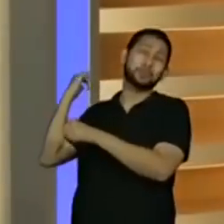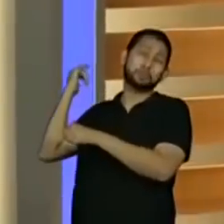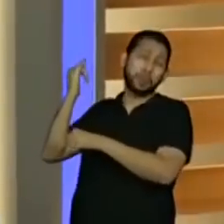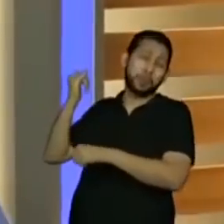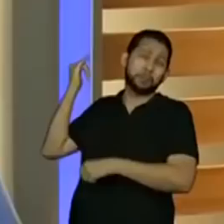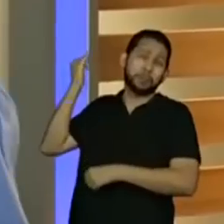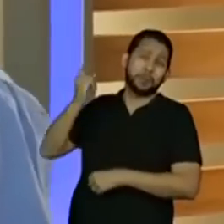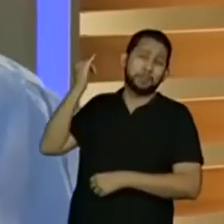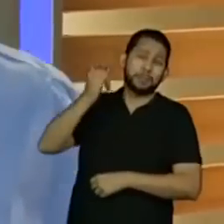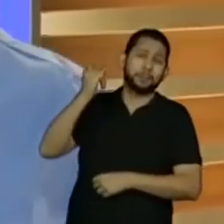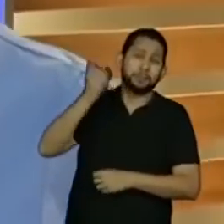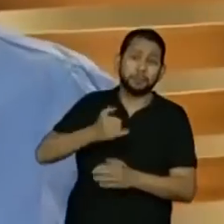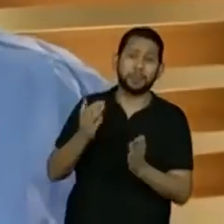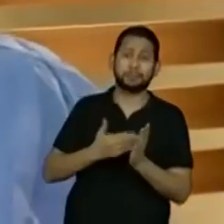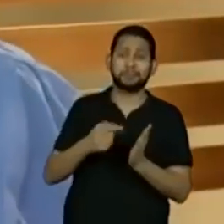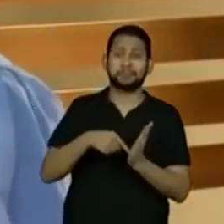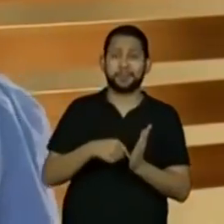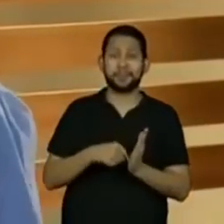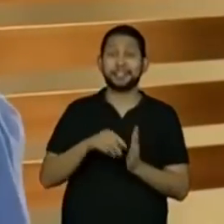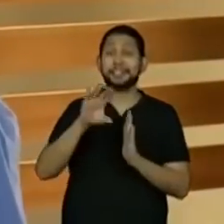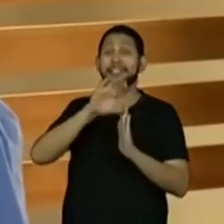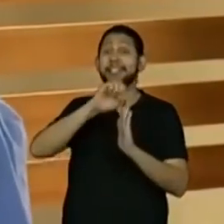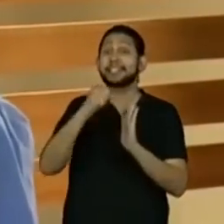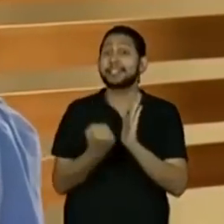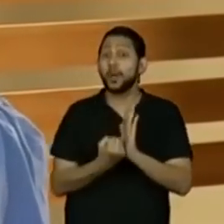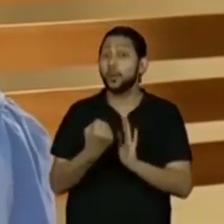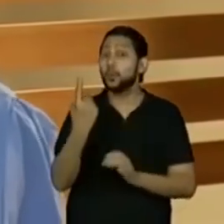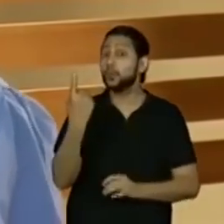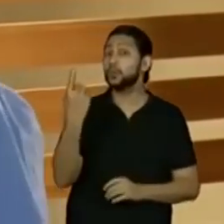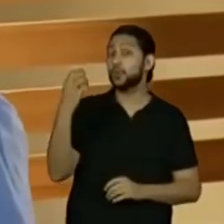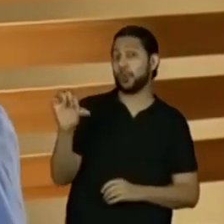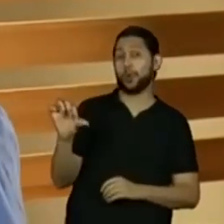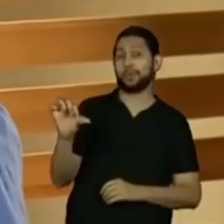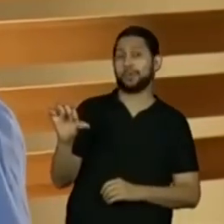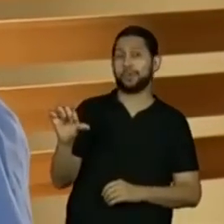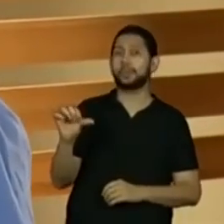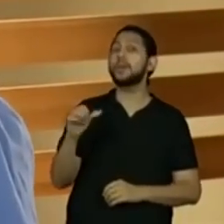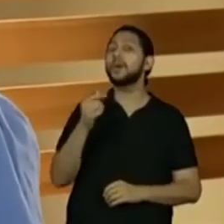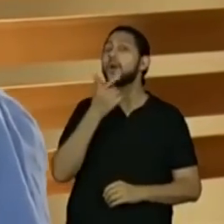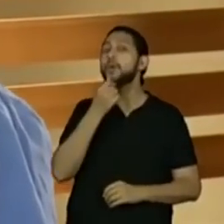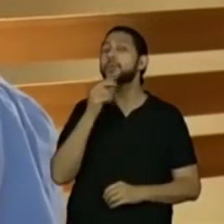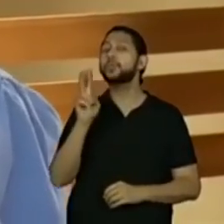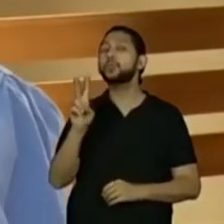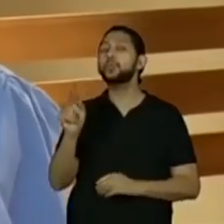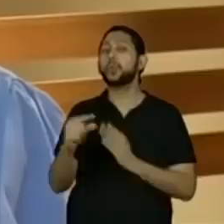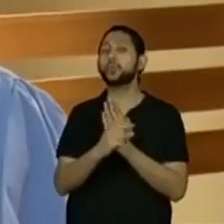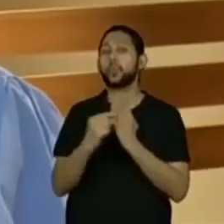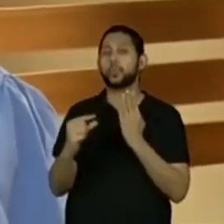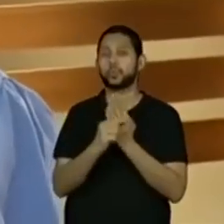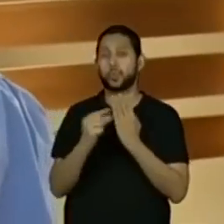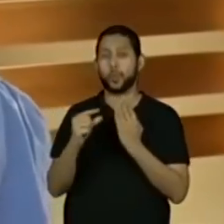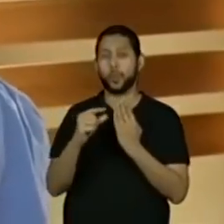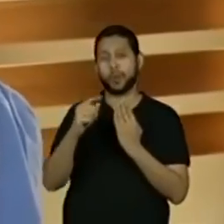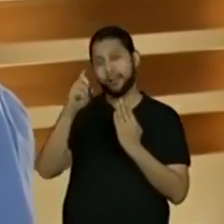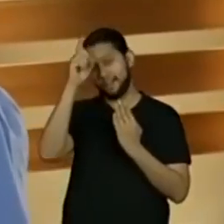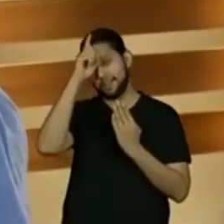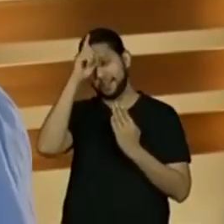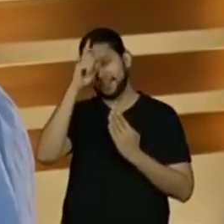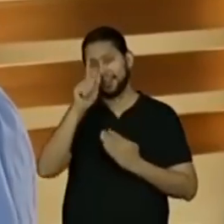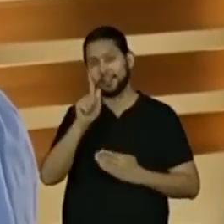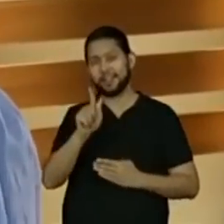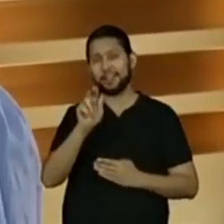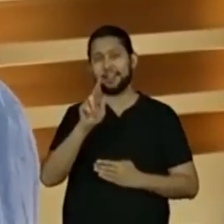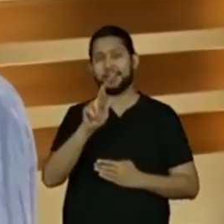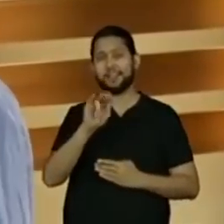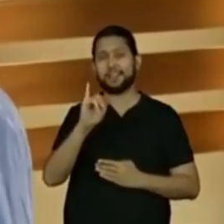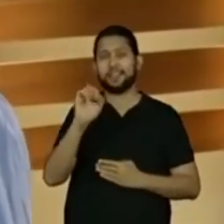muitos anos. Ela foi contada no século XIX pelos irmãos Grimm. E agora, aqui no Brasil, ela